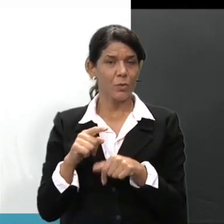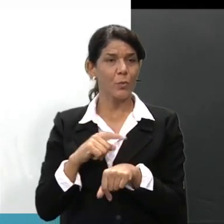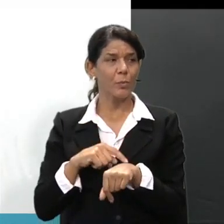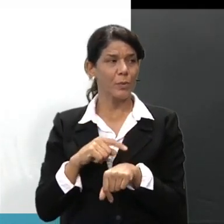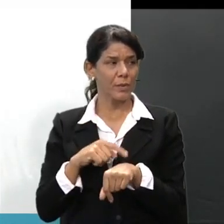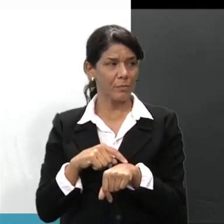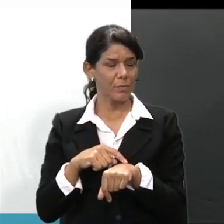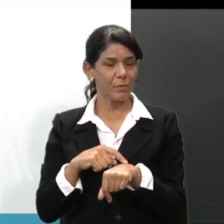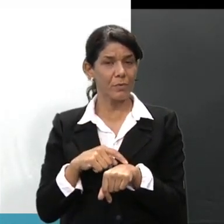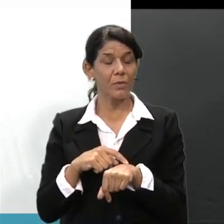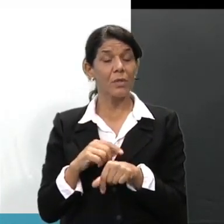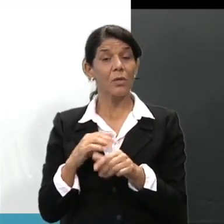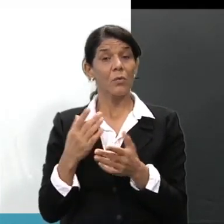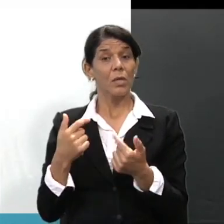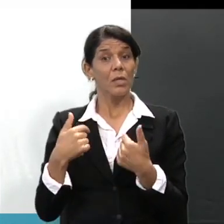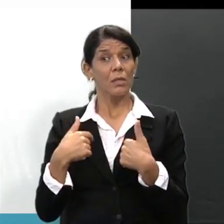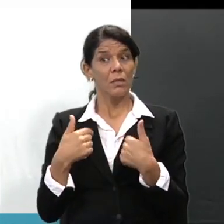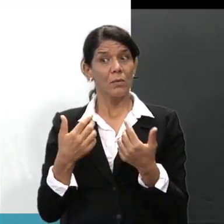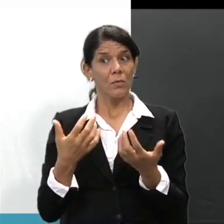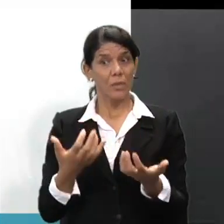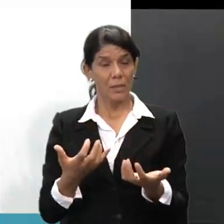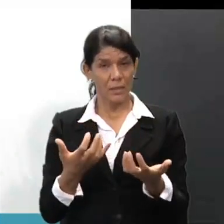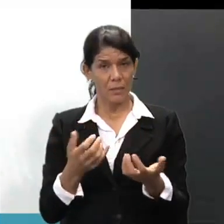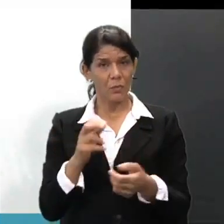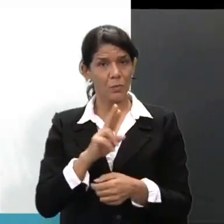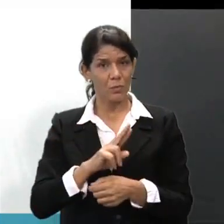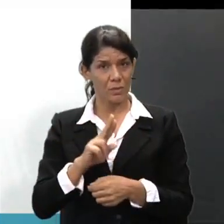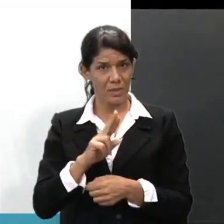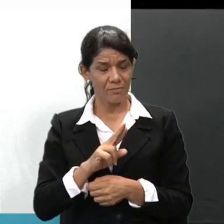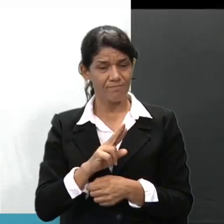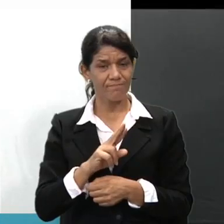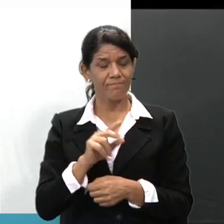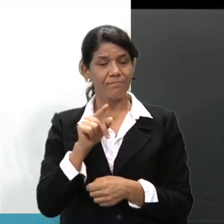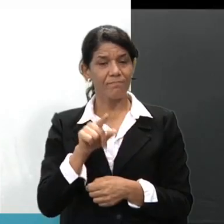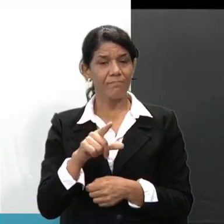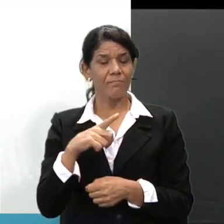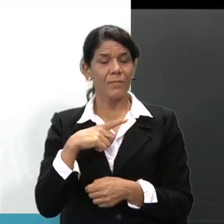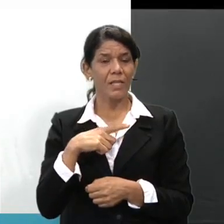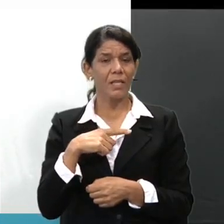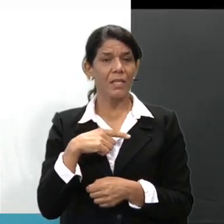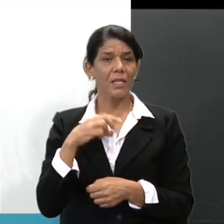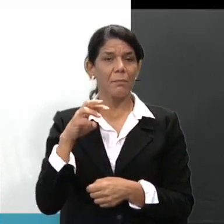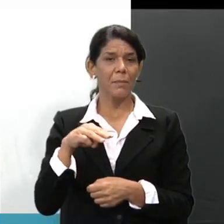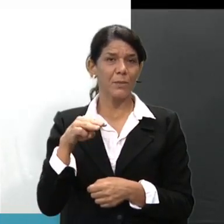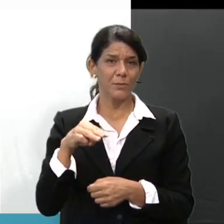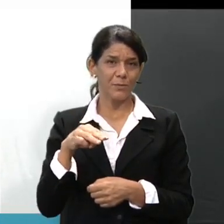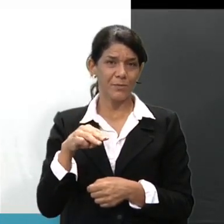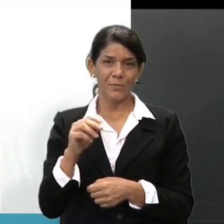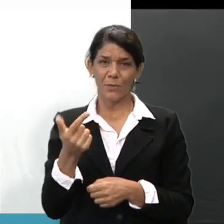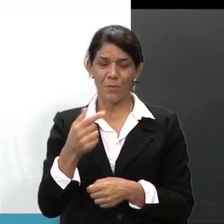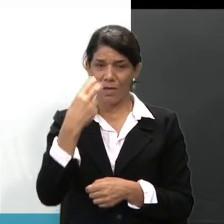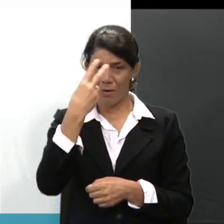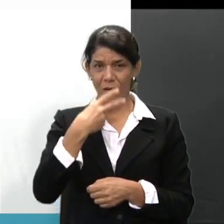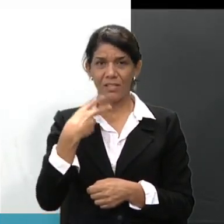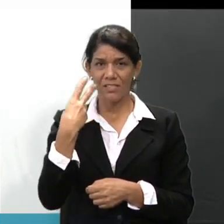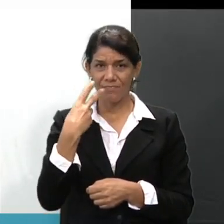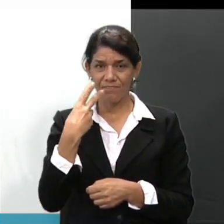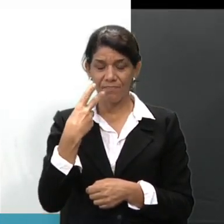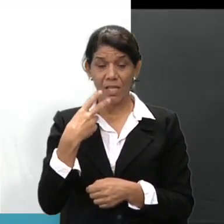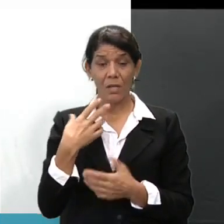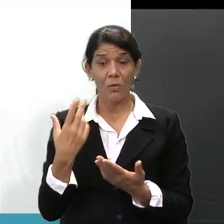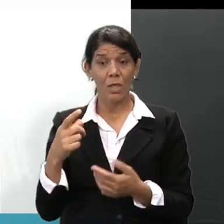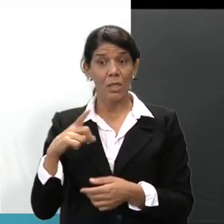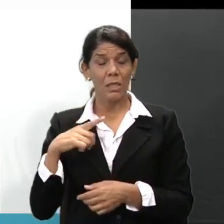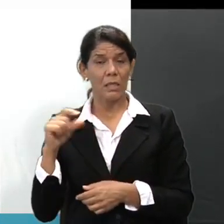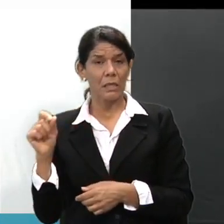tempo, quando eu quiser administrar uma solução em minutos e não em horas. No